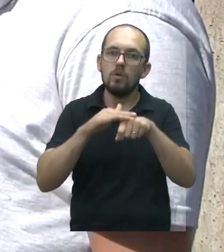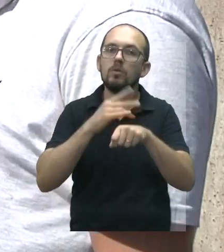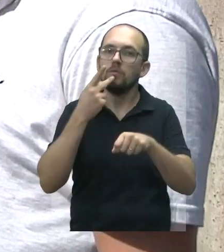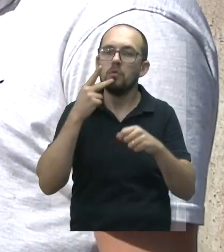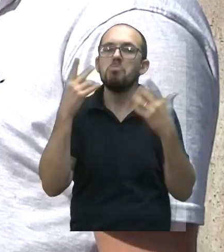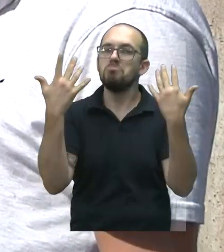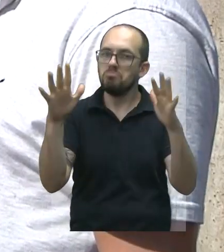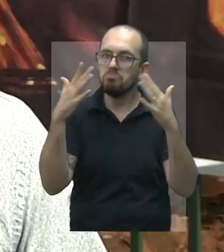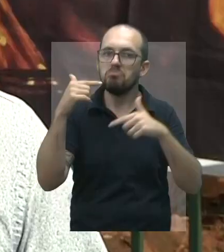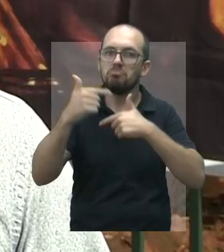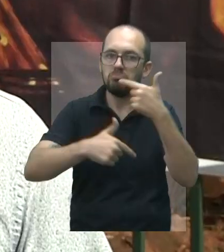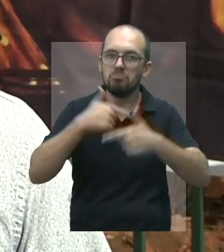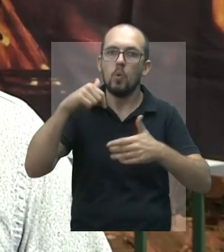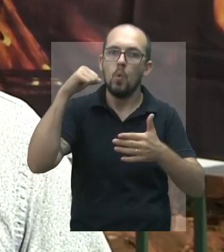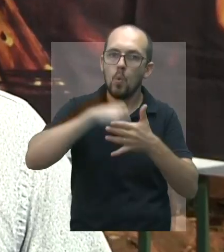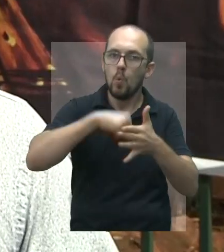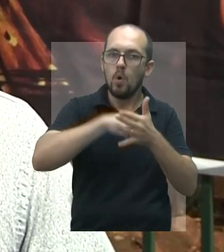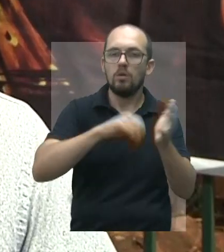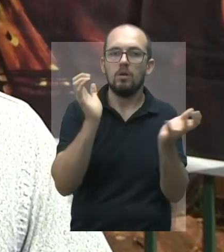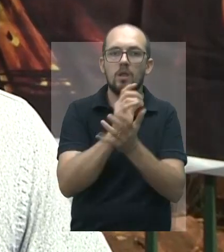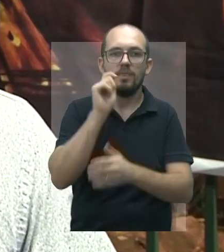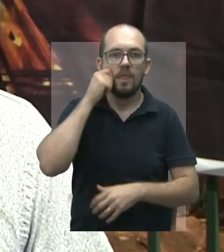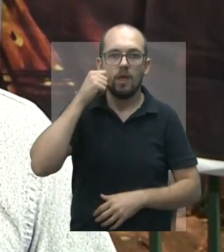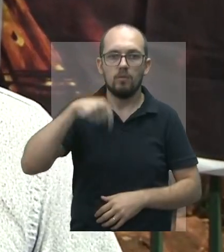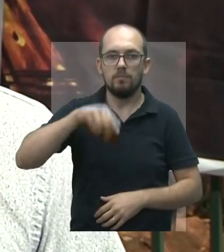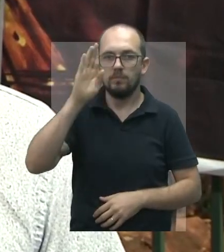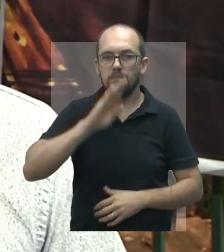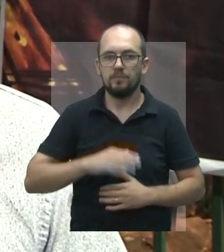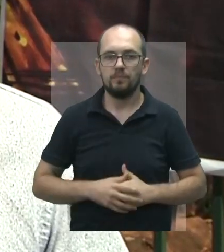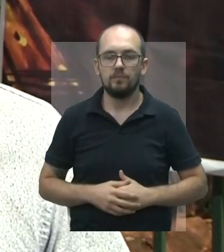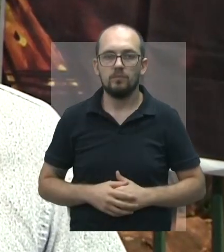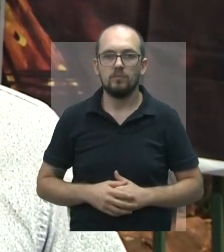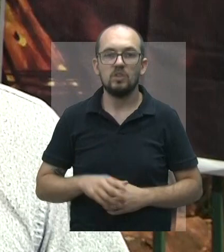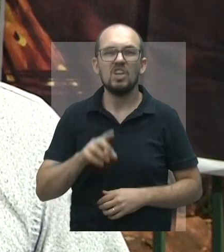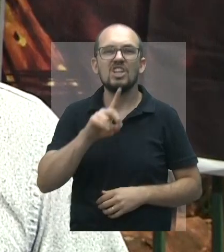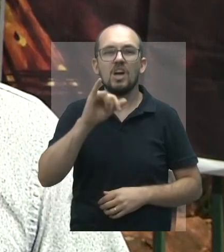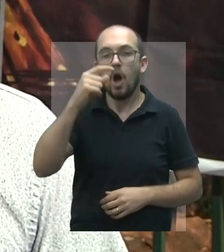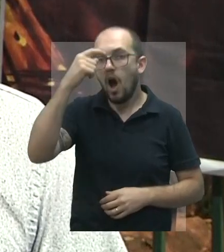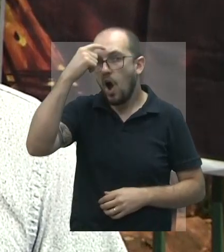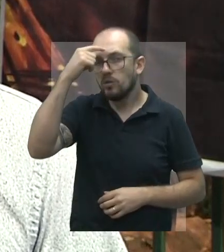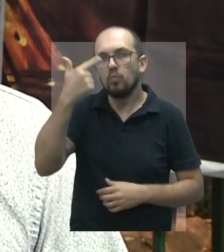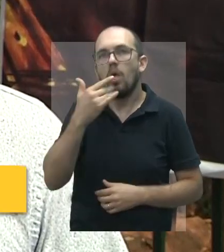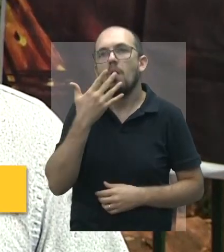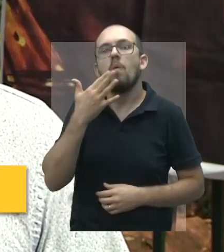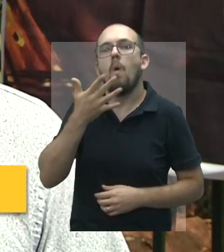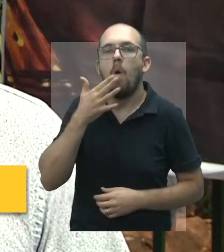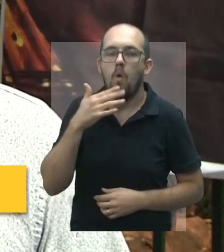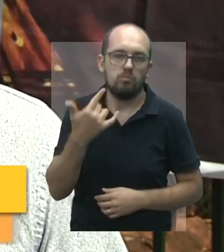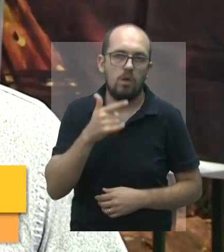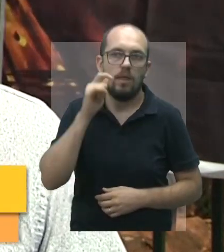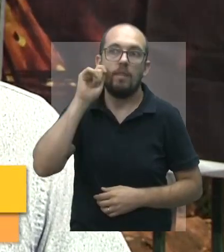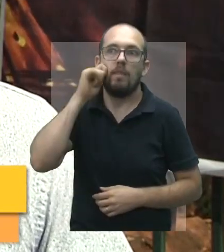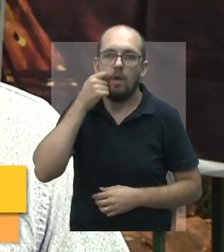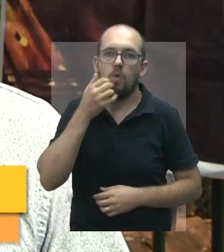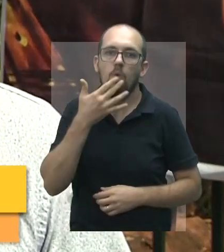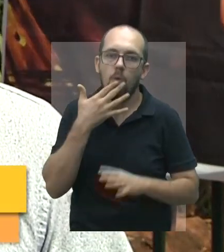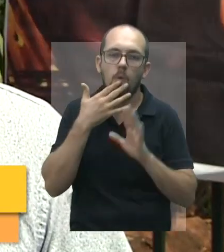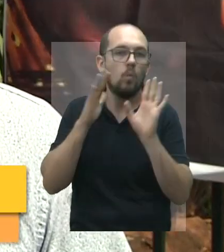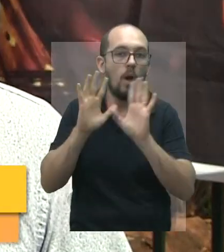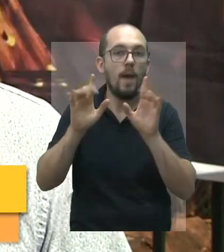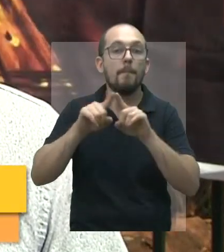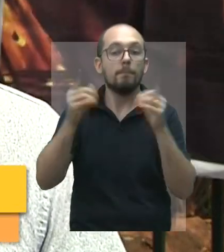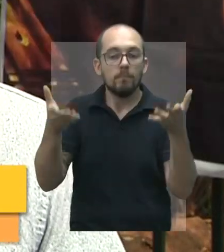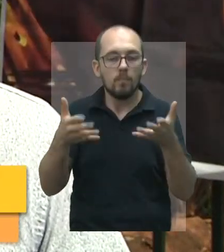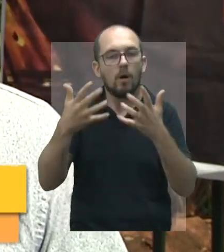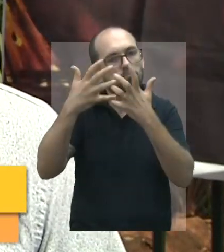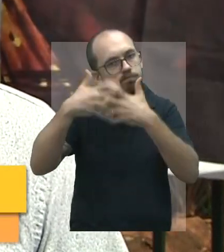enalteceram o histórico de lutas dos negros no país. A consciência não tem cor, mas é importante nesse momento a gente fazer uma